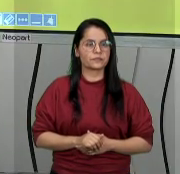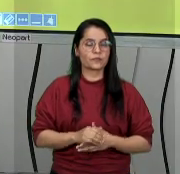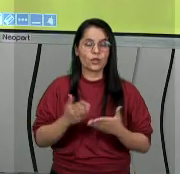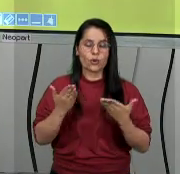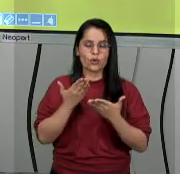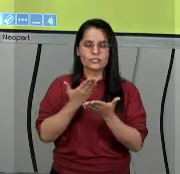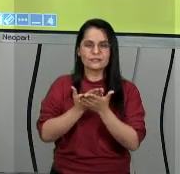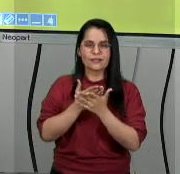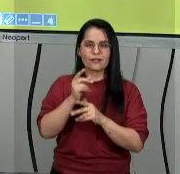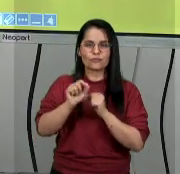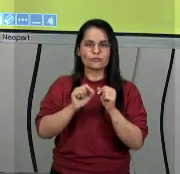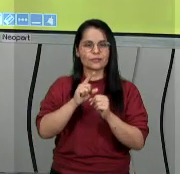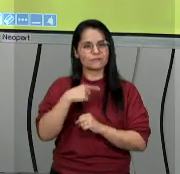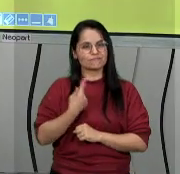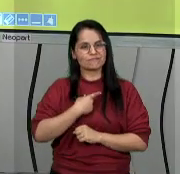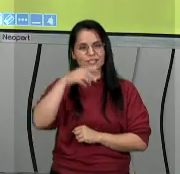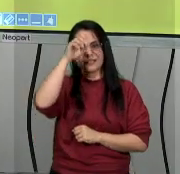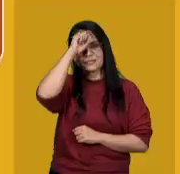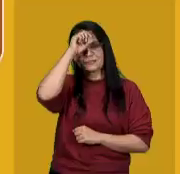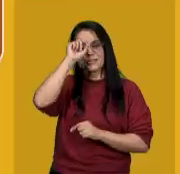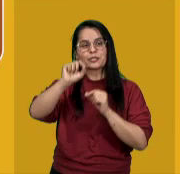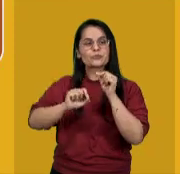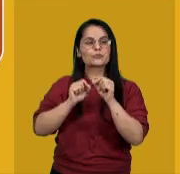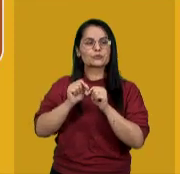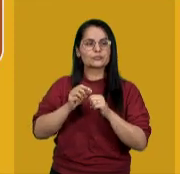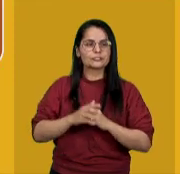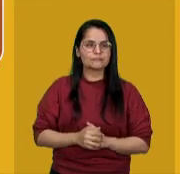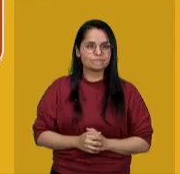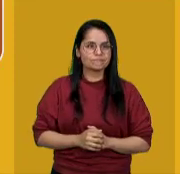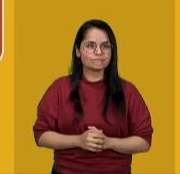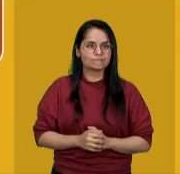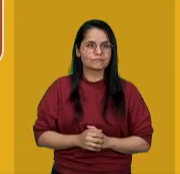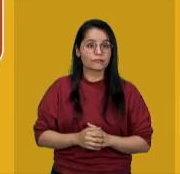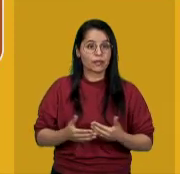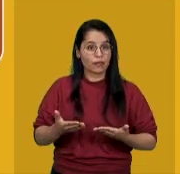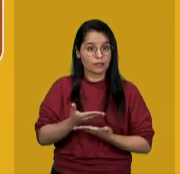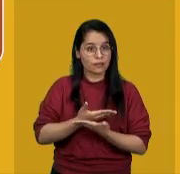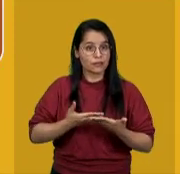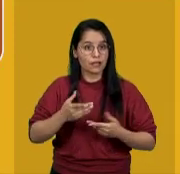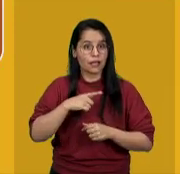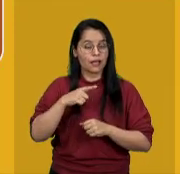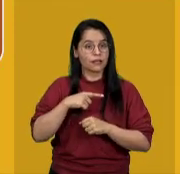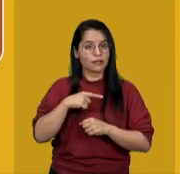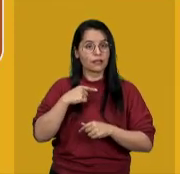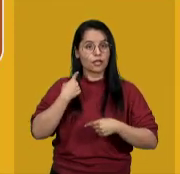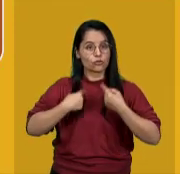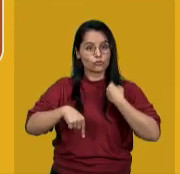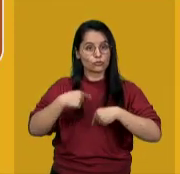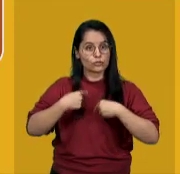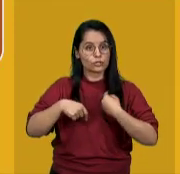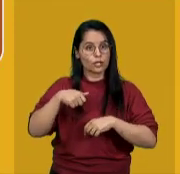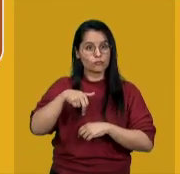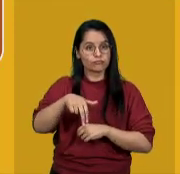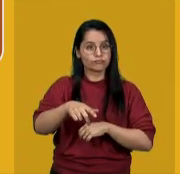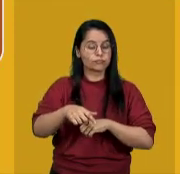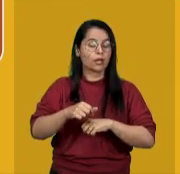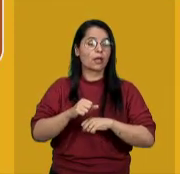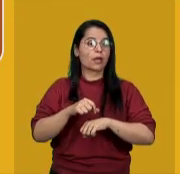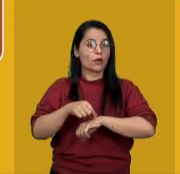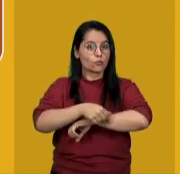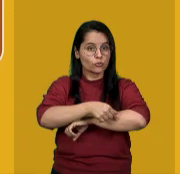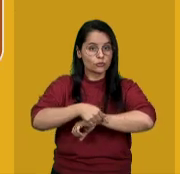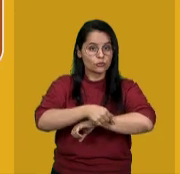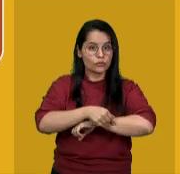Na aula de hoje, nós aprendemos sobre a interação entre os sistemas locomotor, muscular